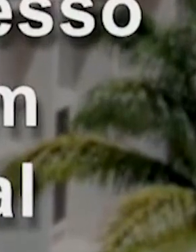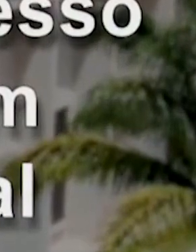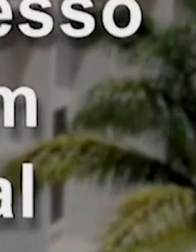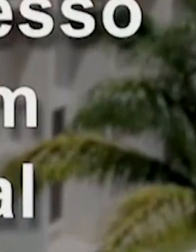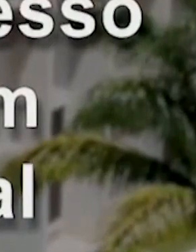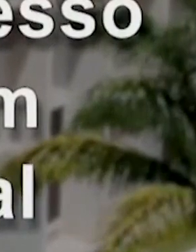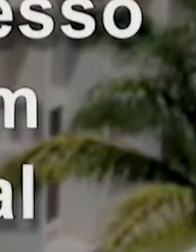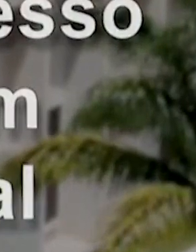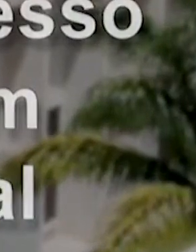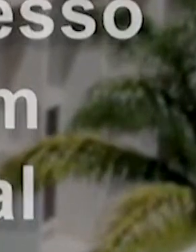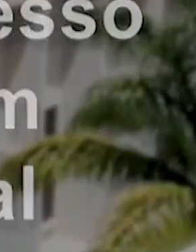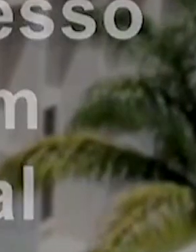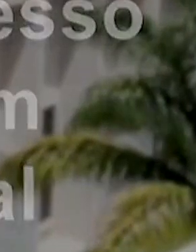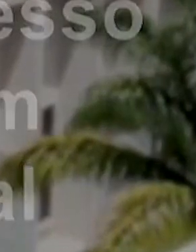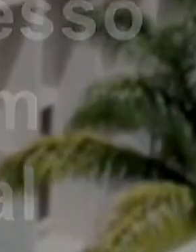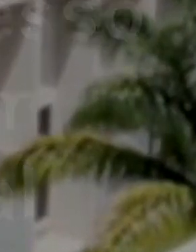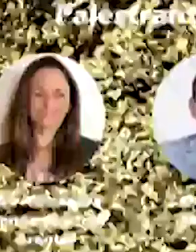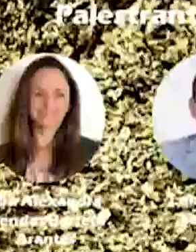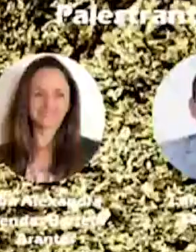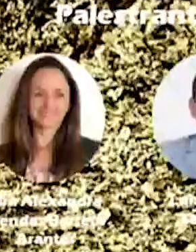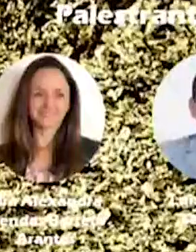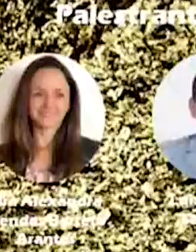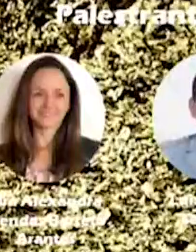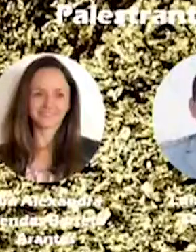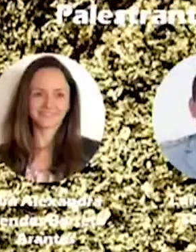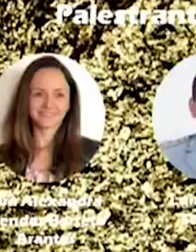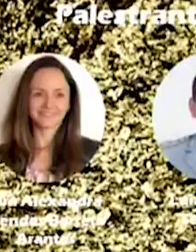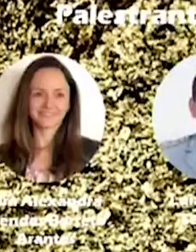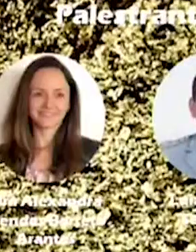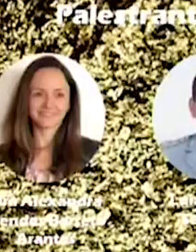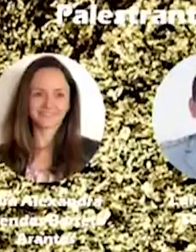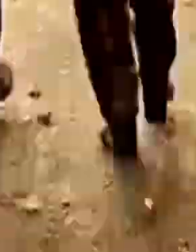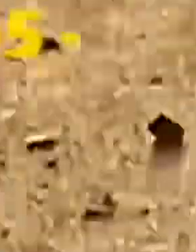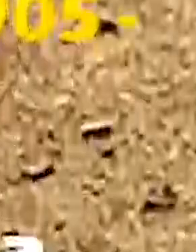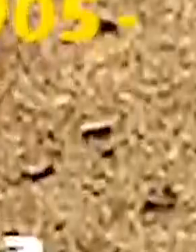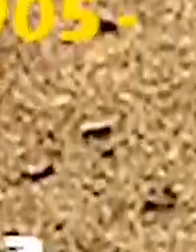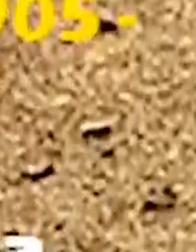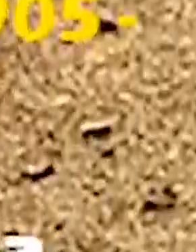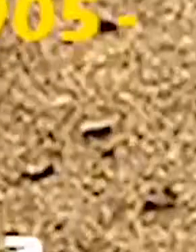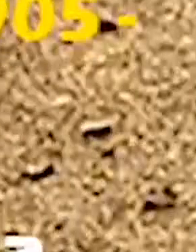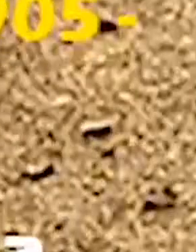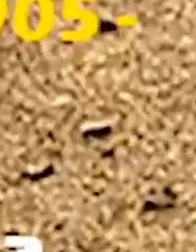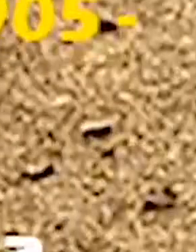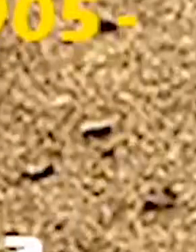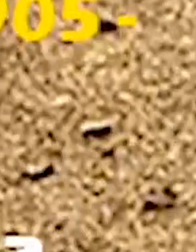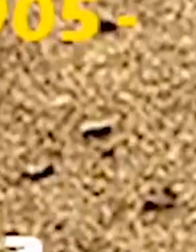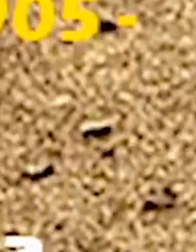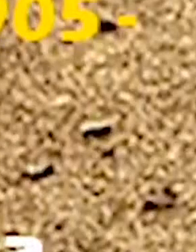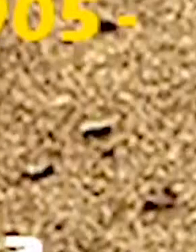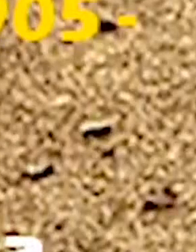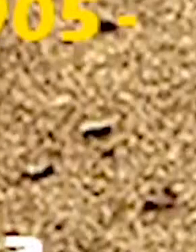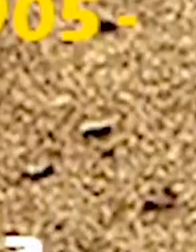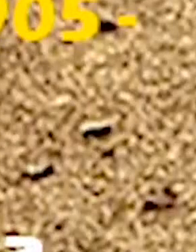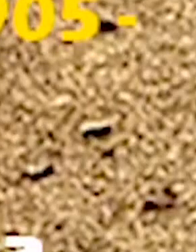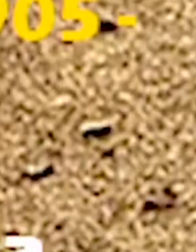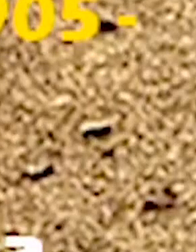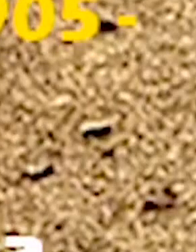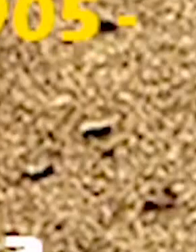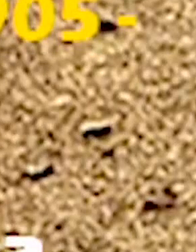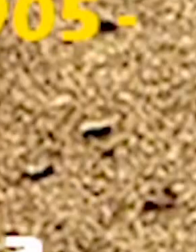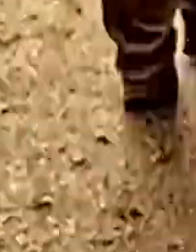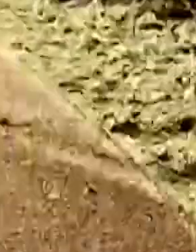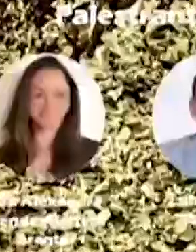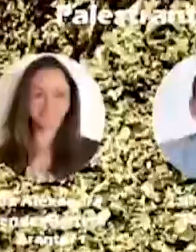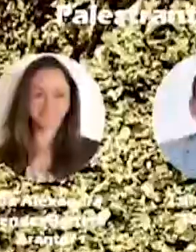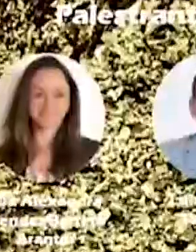envelhecer com um olhar multidimensional, que será realizada no dia 4 de outubro, a partir das 15 horas no mini